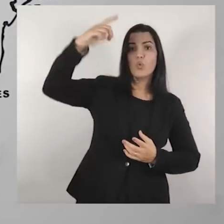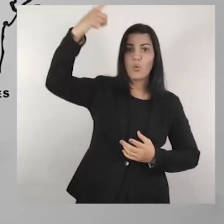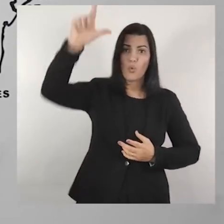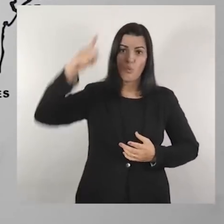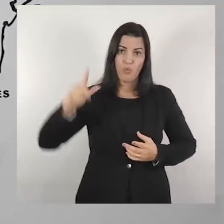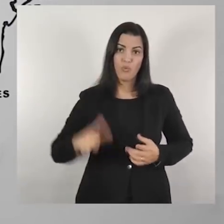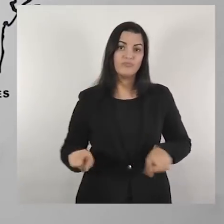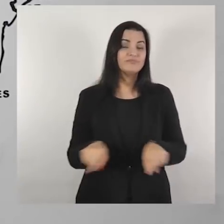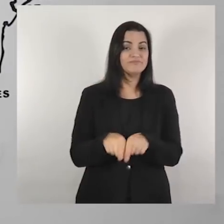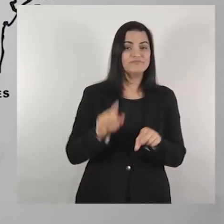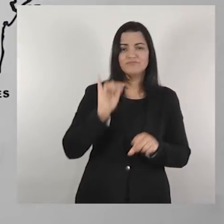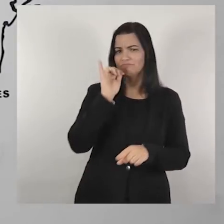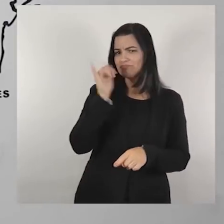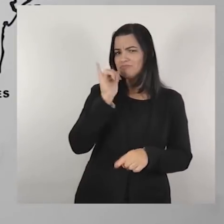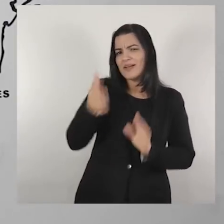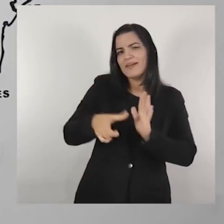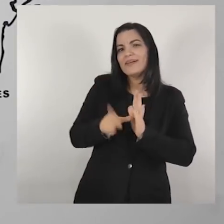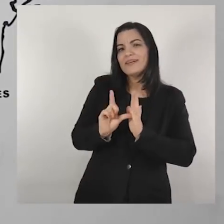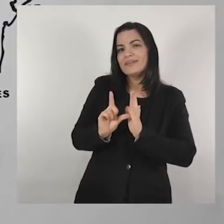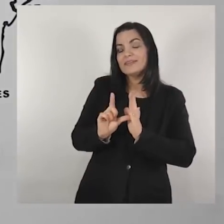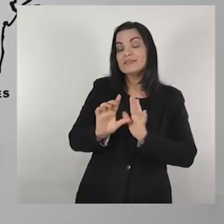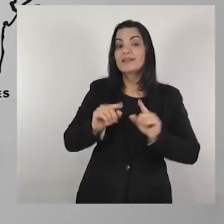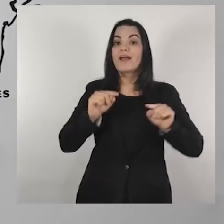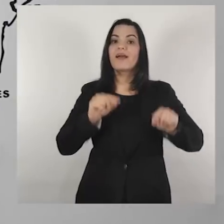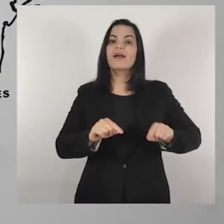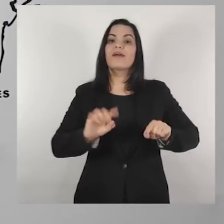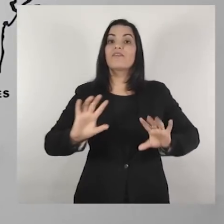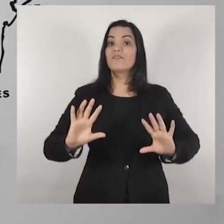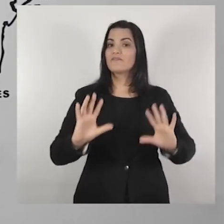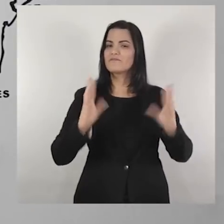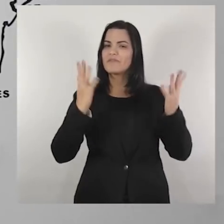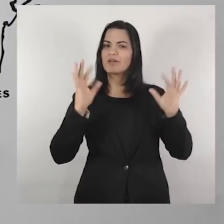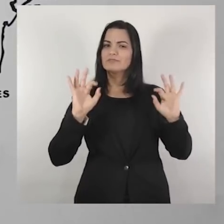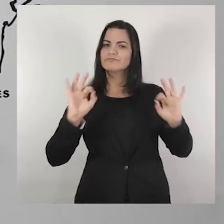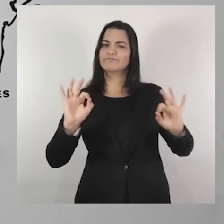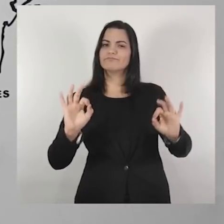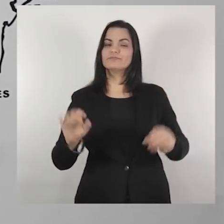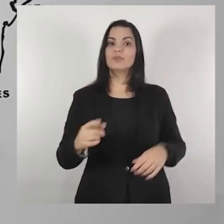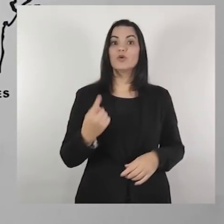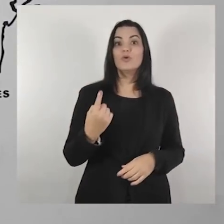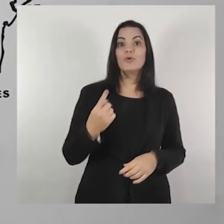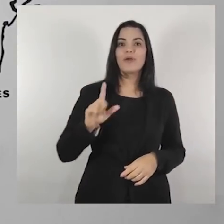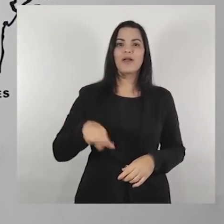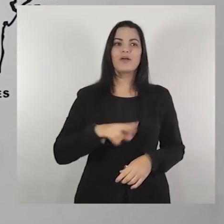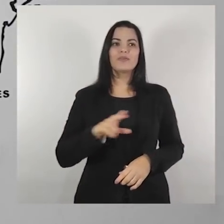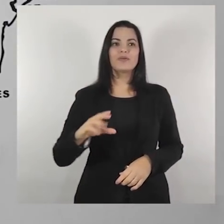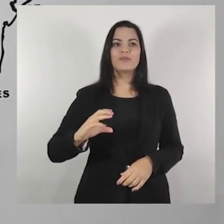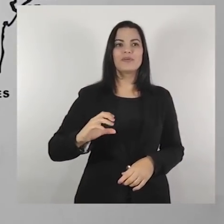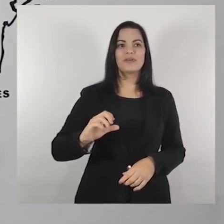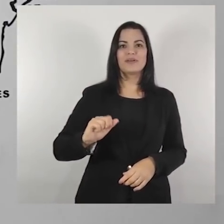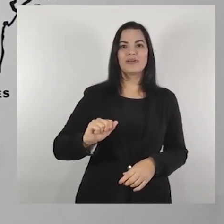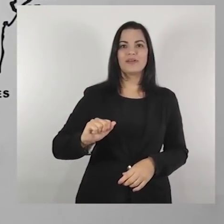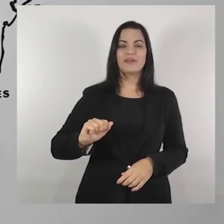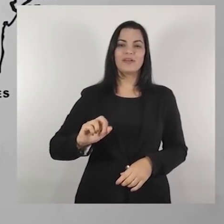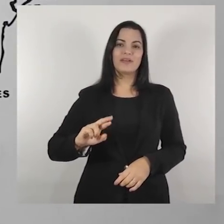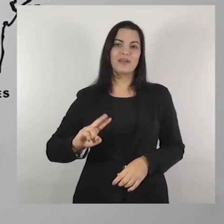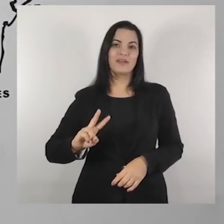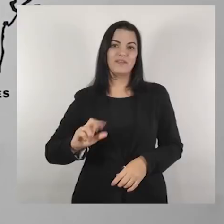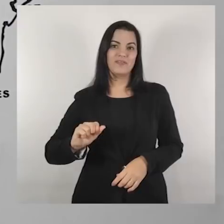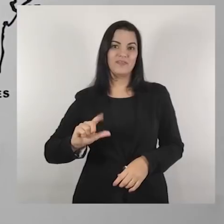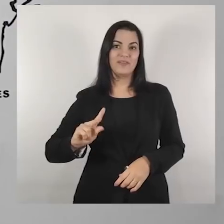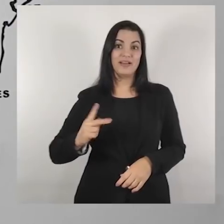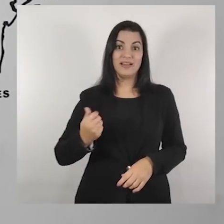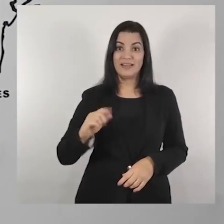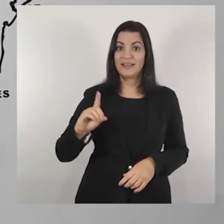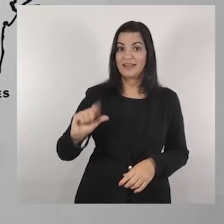outros locais que eu já te contei, algumas festas que são bem marcantes. Uma delas é a cavalhada.